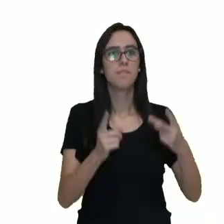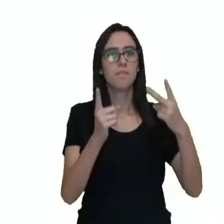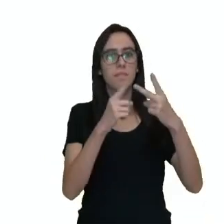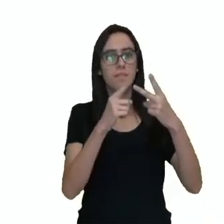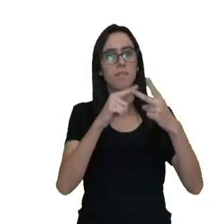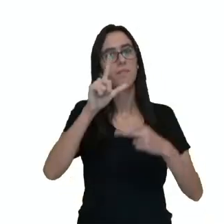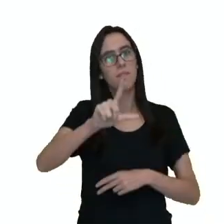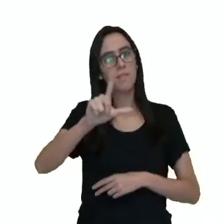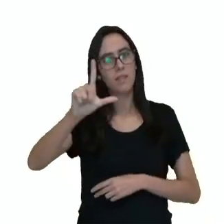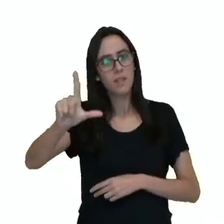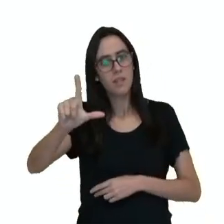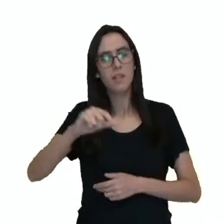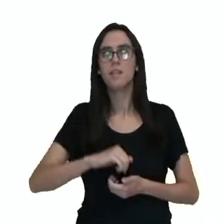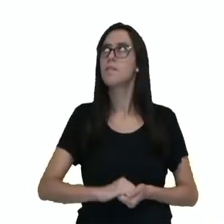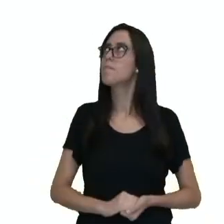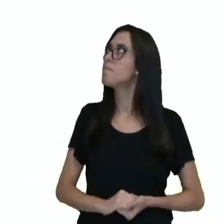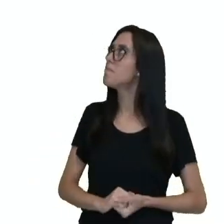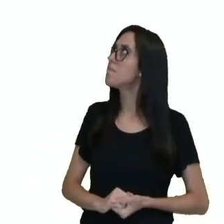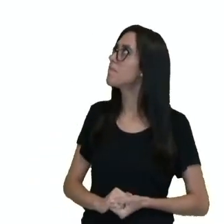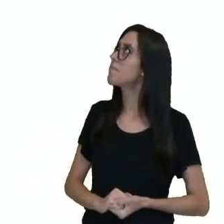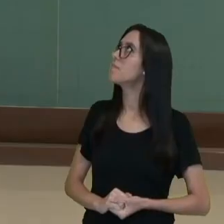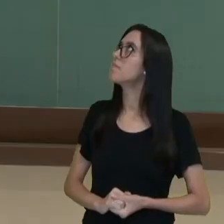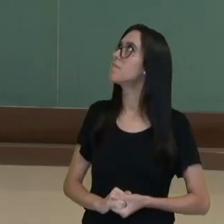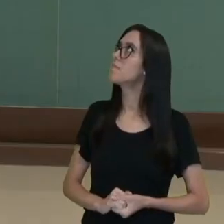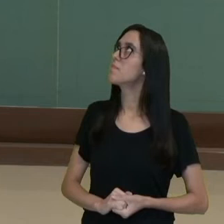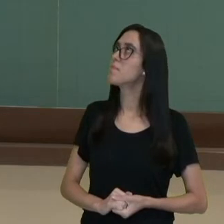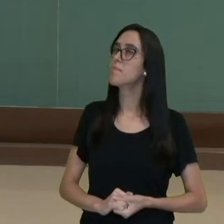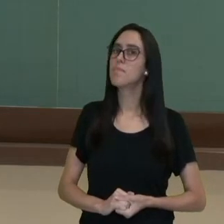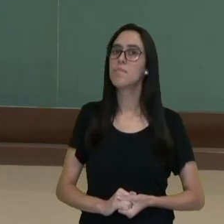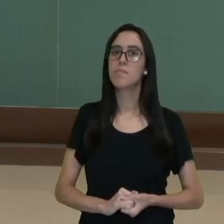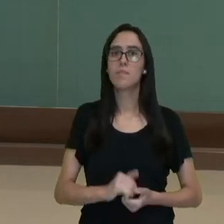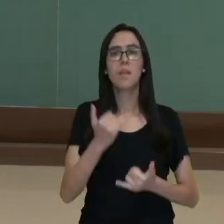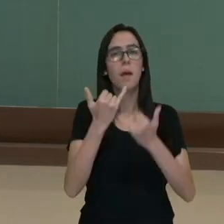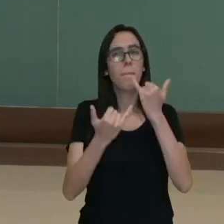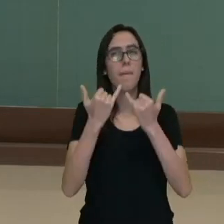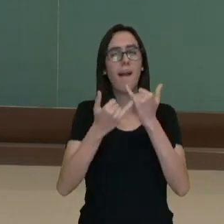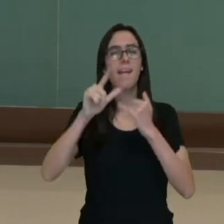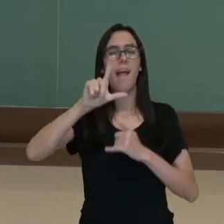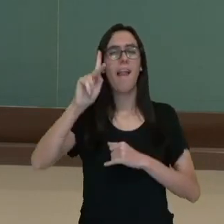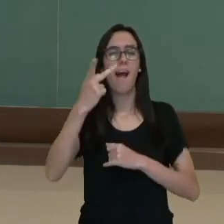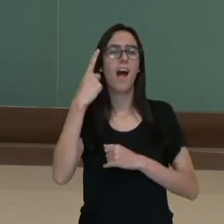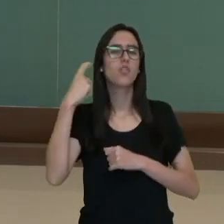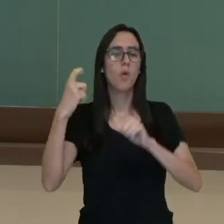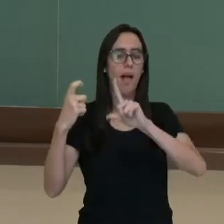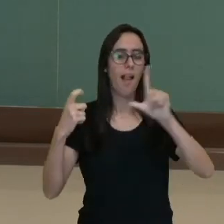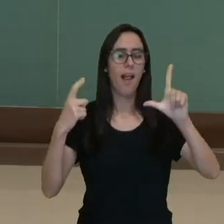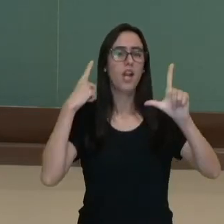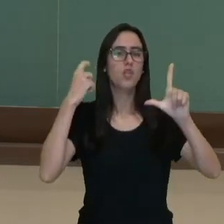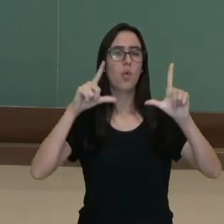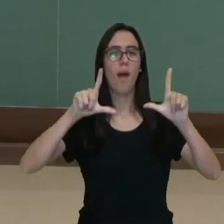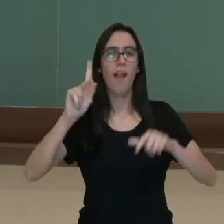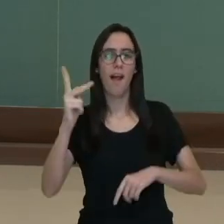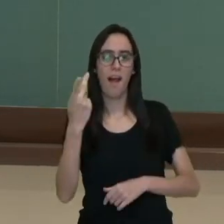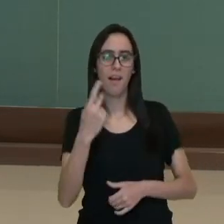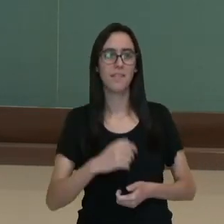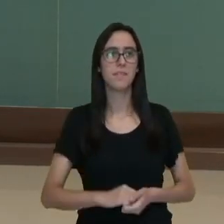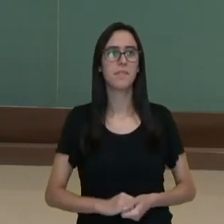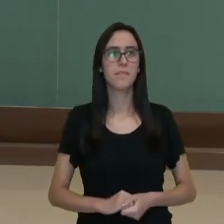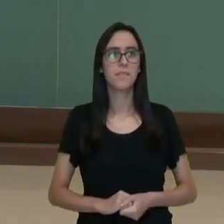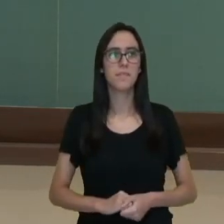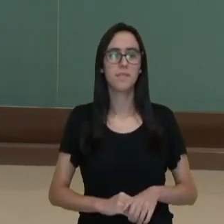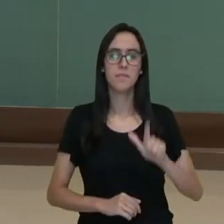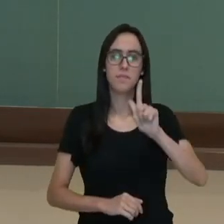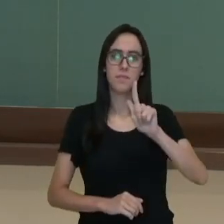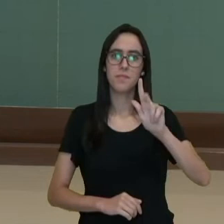doble L, lluvia, ou llegar, som muito parecido com LH, G, né, esse GU,